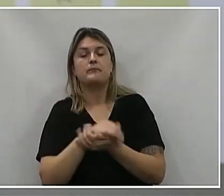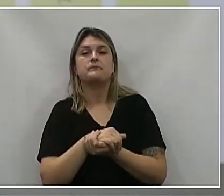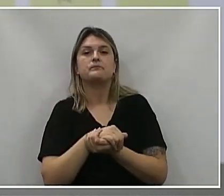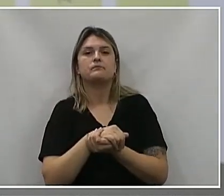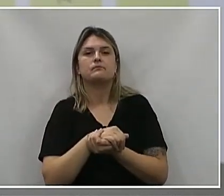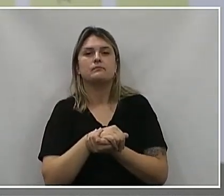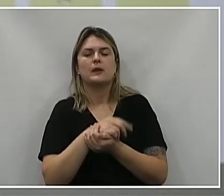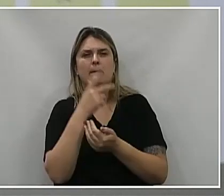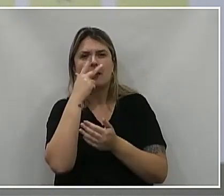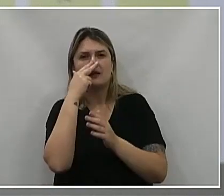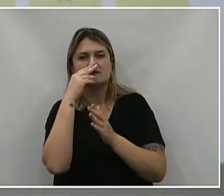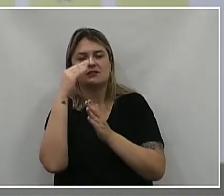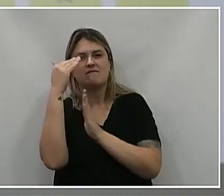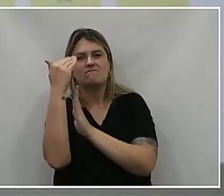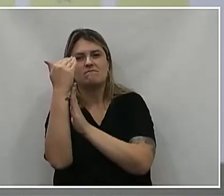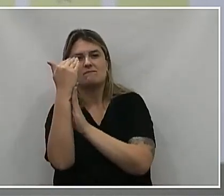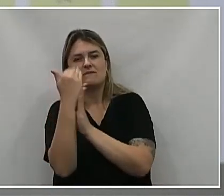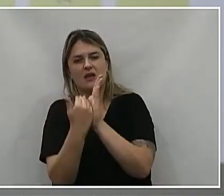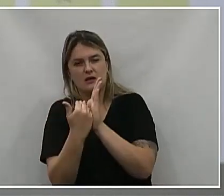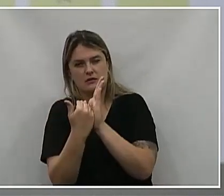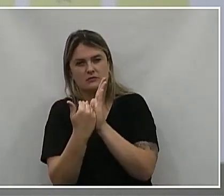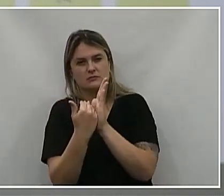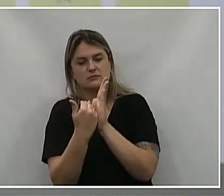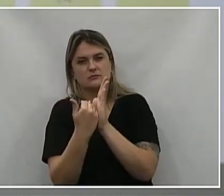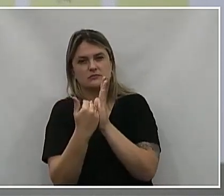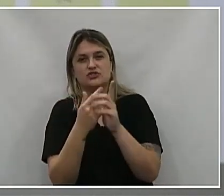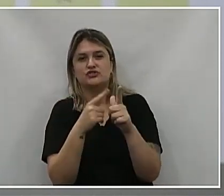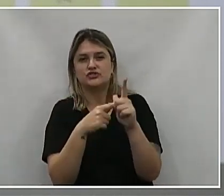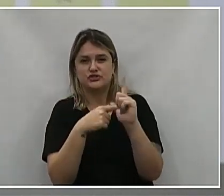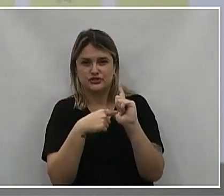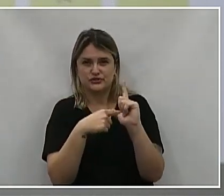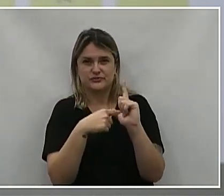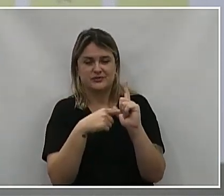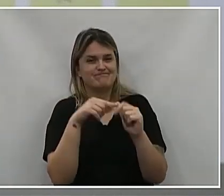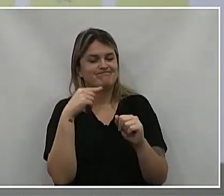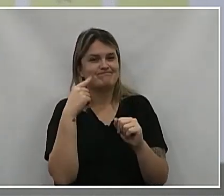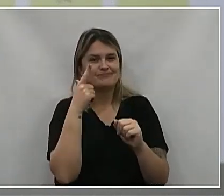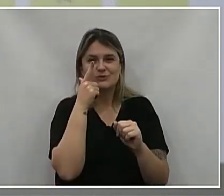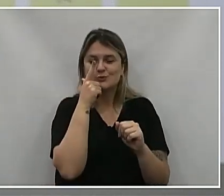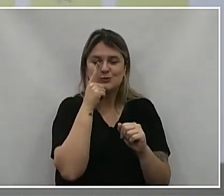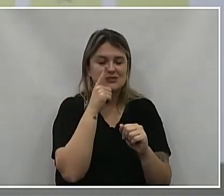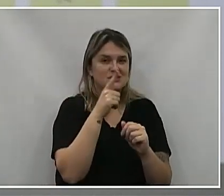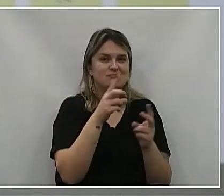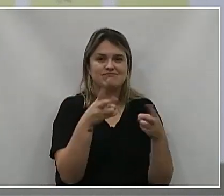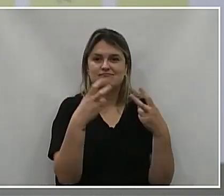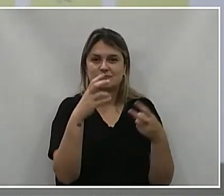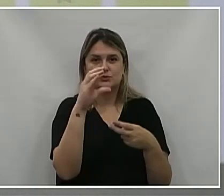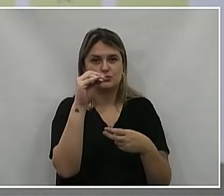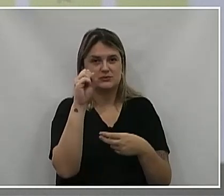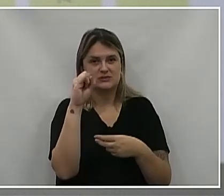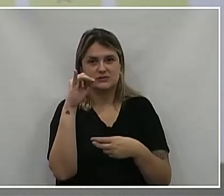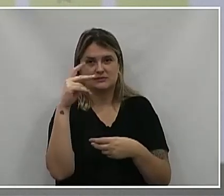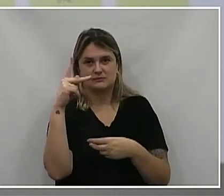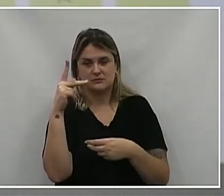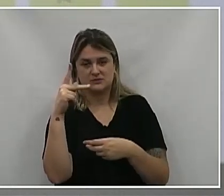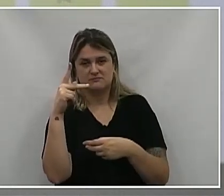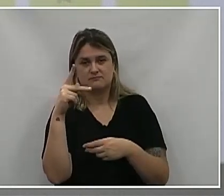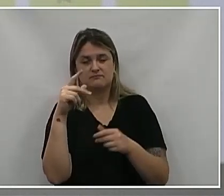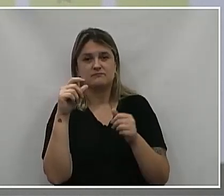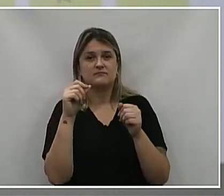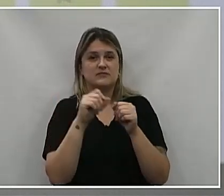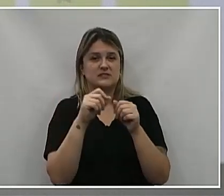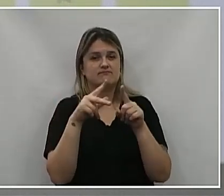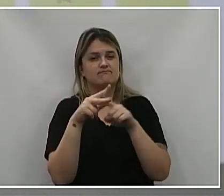estaríamos com um déficit muito significativo frente à arrecadação da COSIP. Isso prevendo um